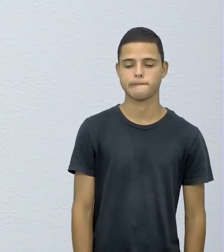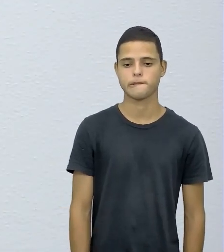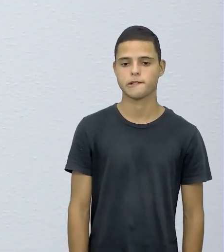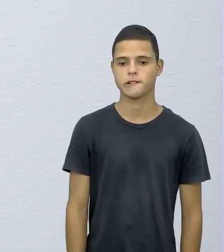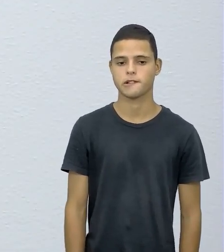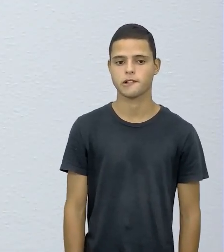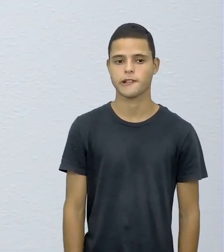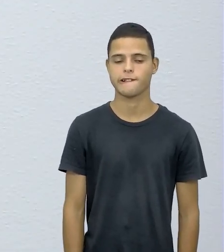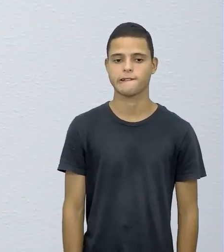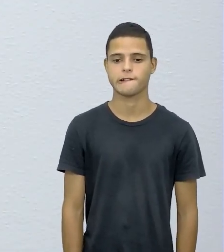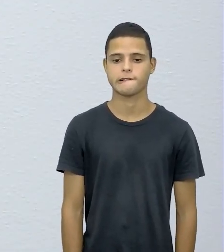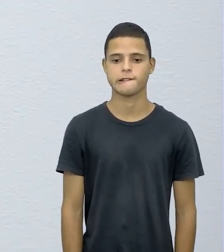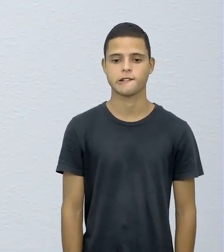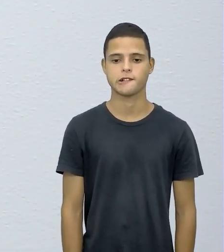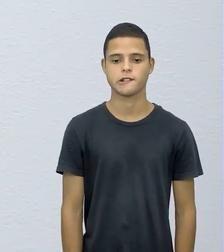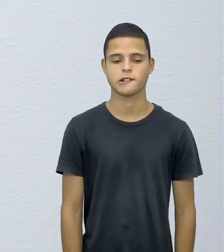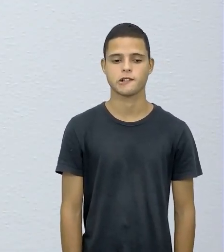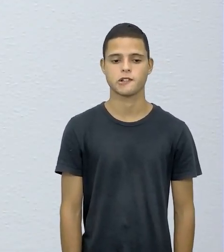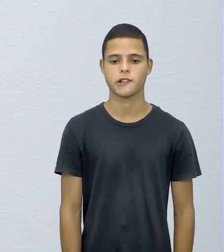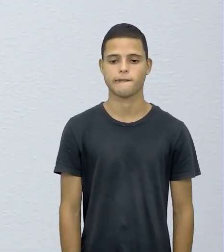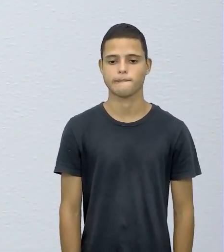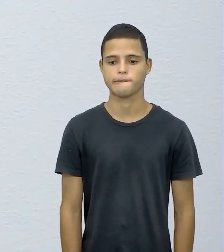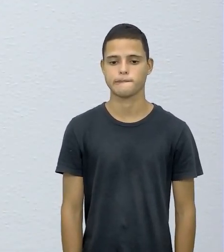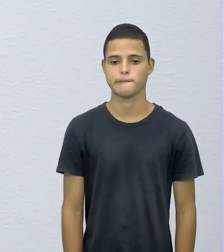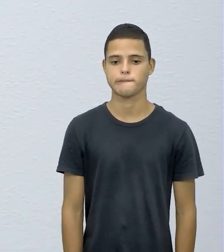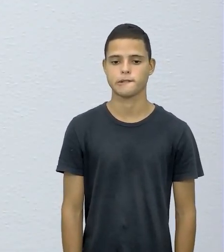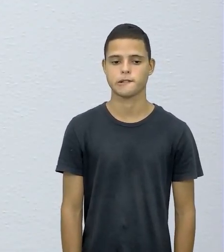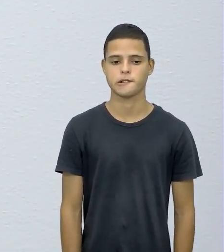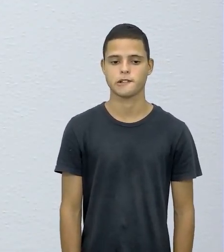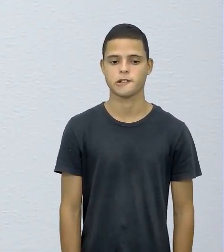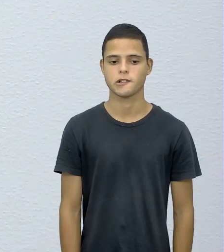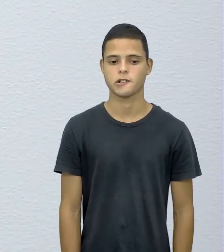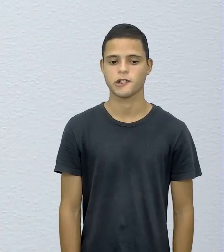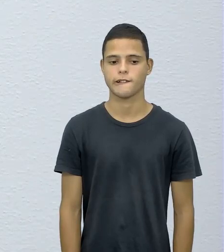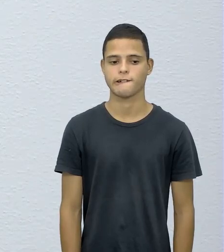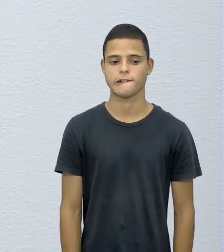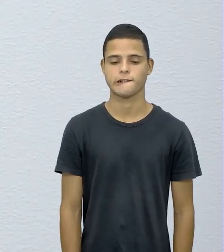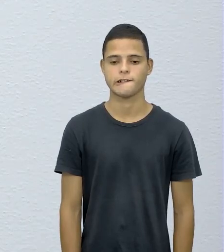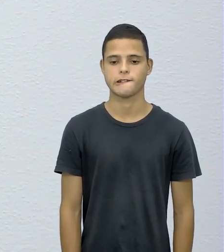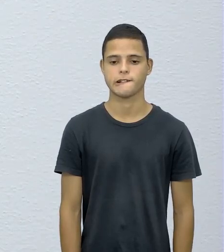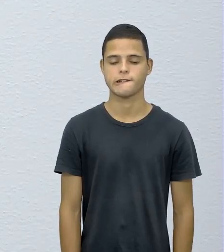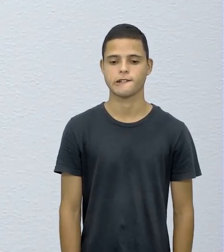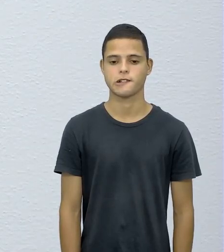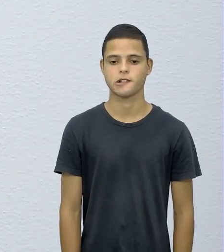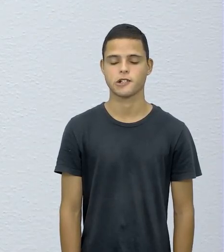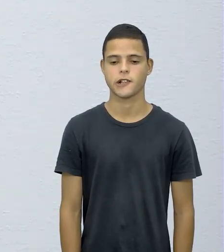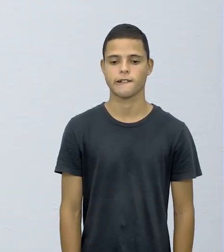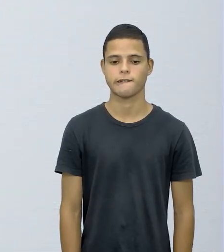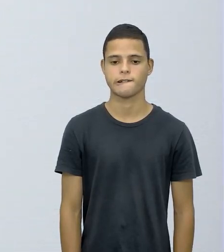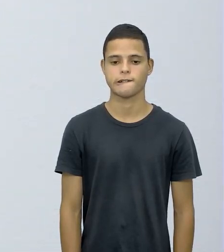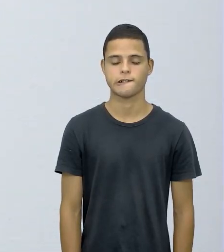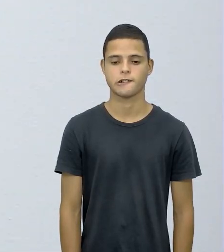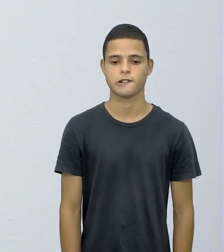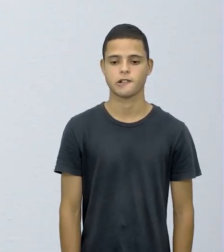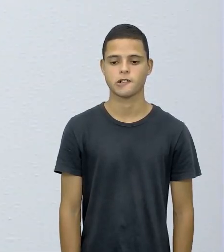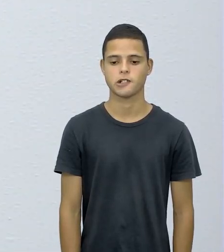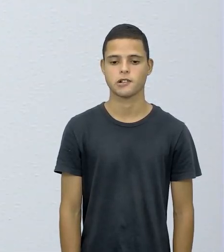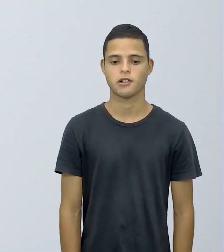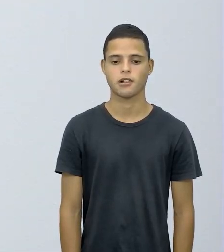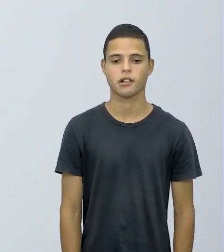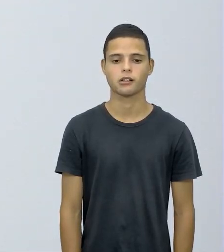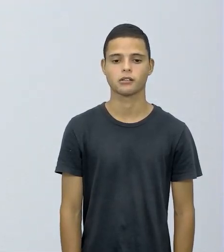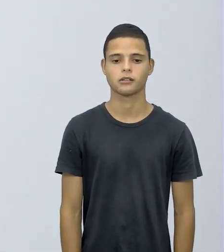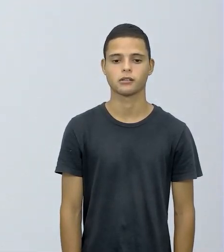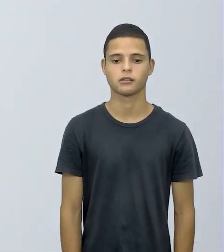tá bom? Já. 9. Vou até me afastar pra ficar mais bonitinho